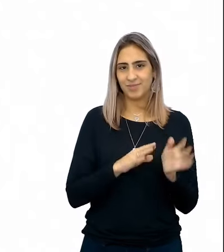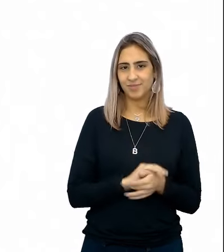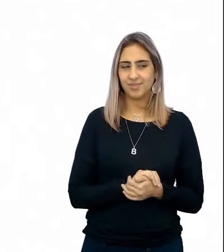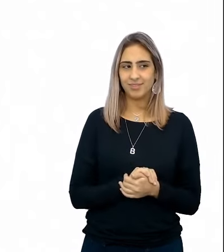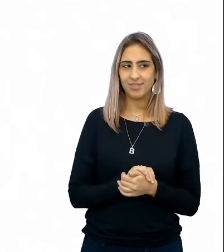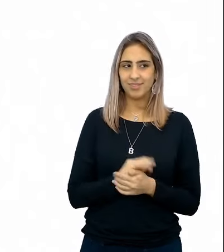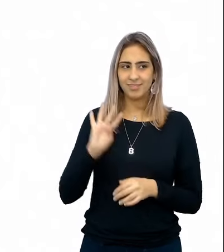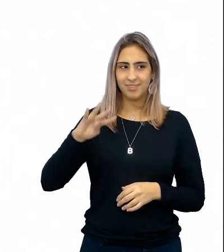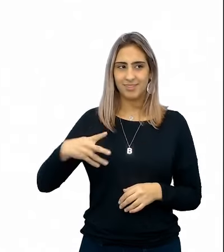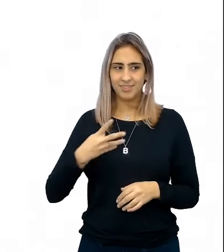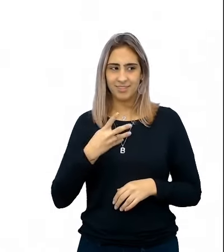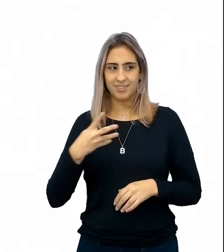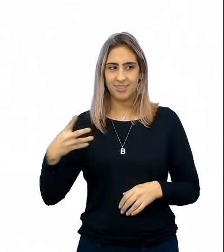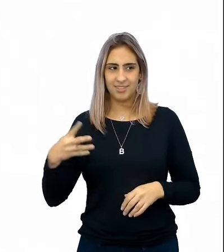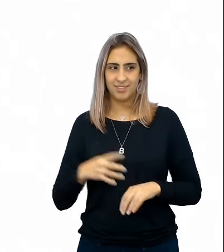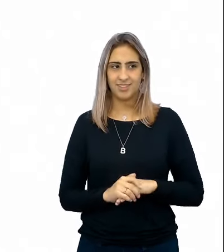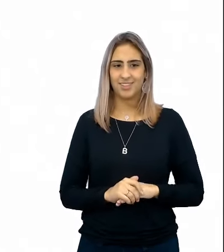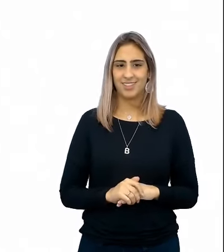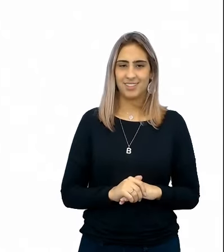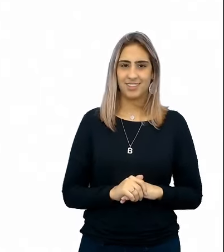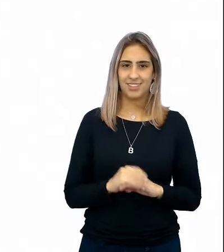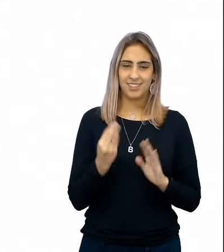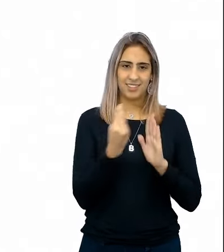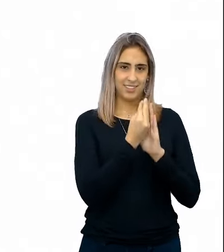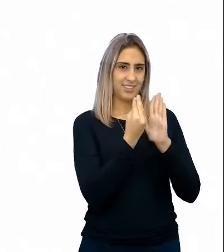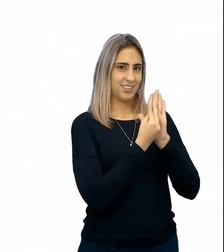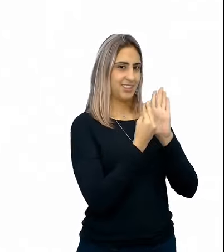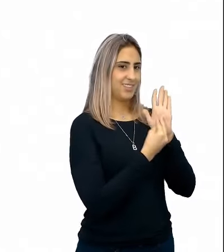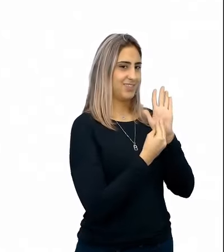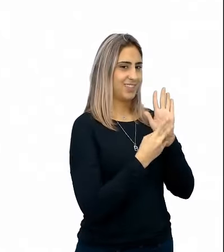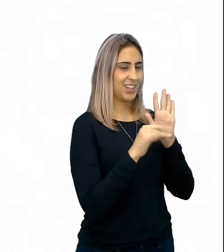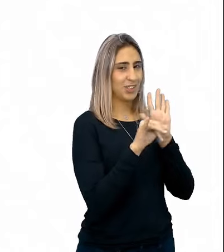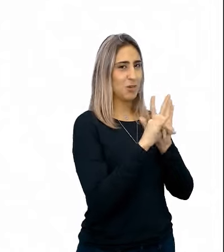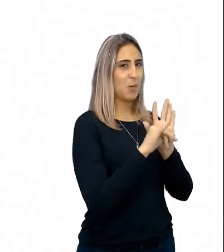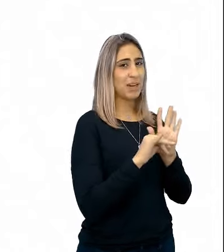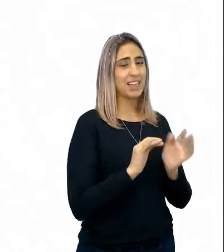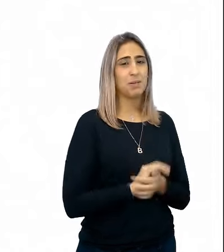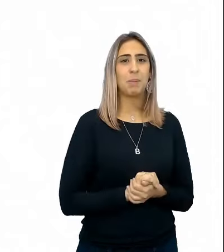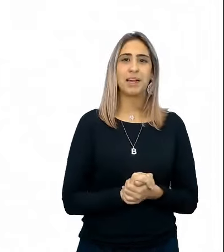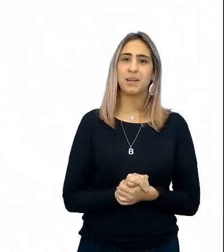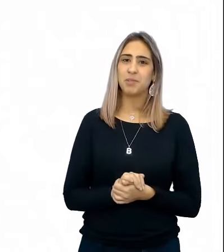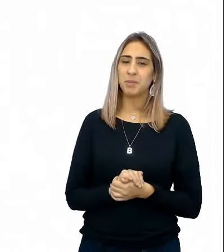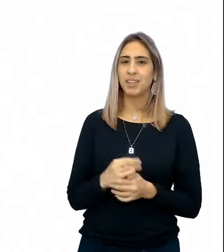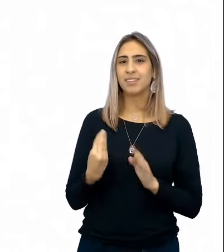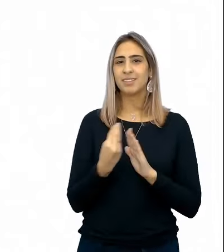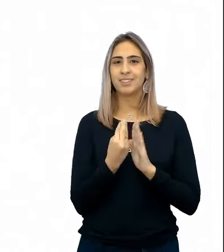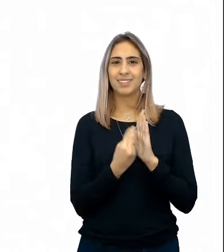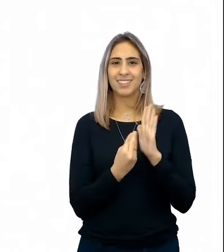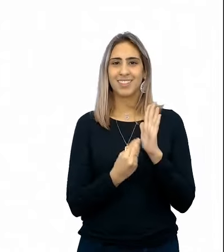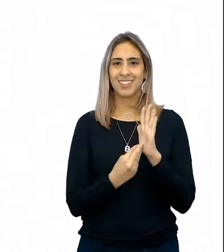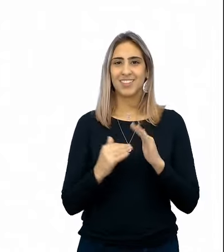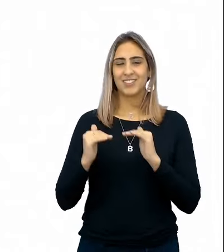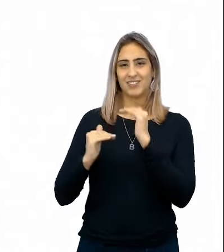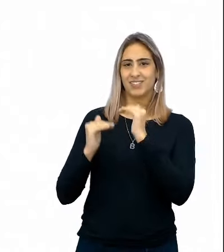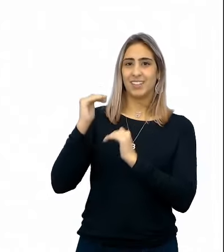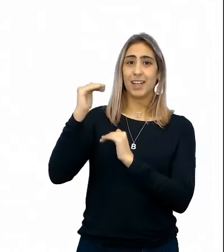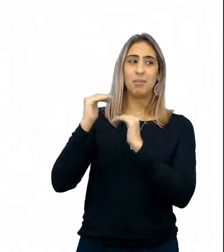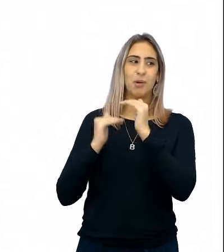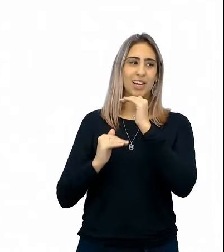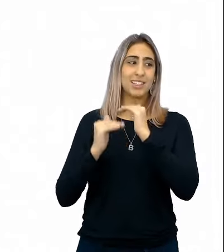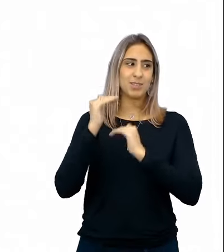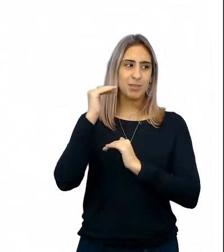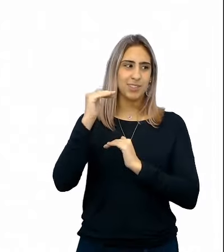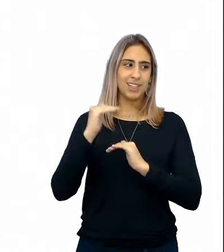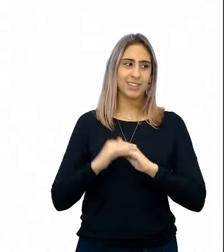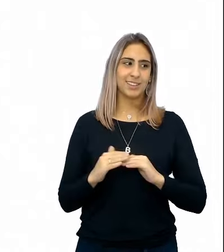linhas. O item C da atividade, ele também traz uma leitura direta dos dados. O estudante